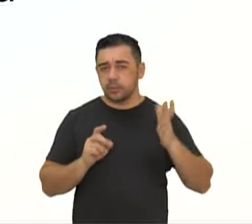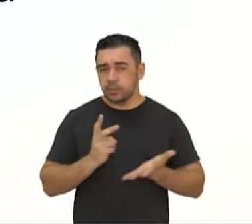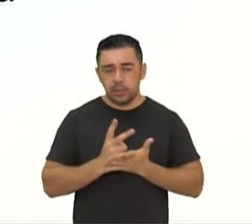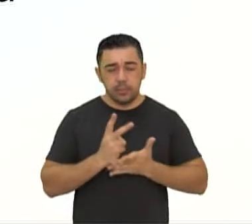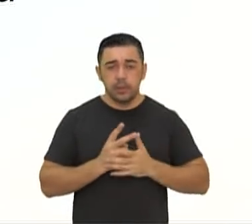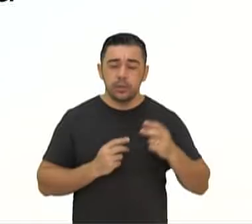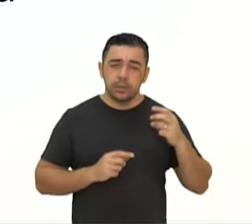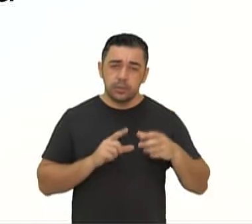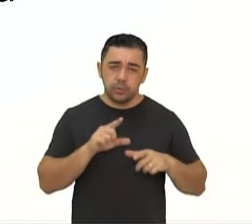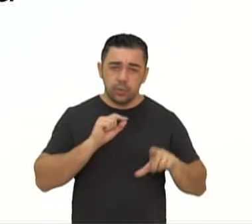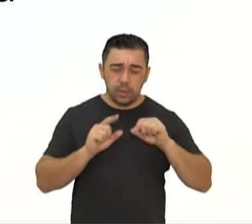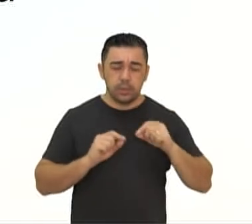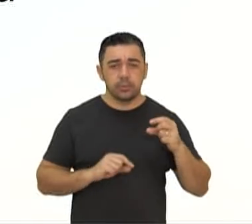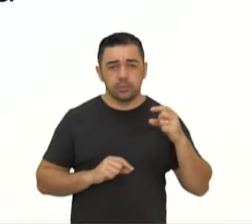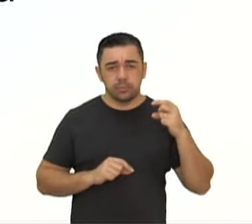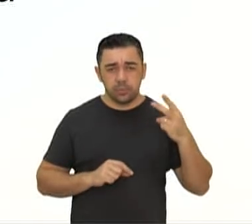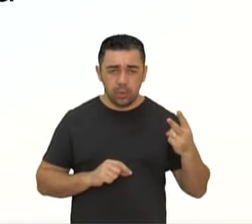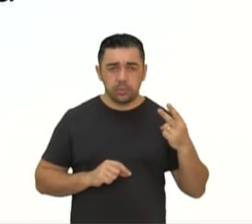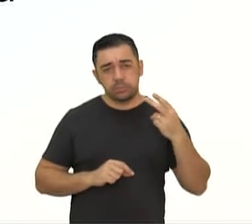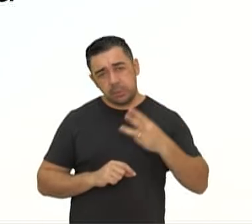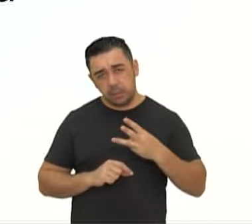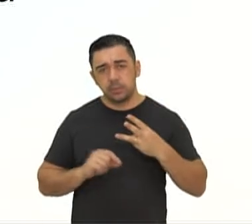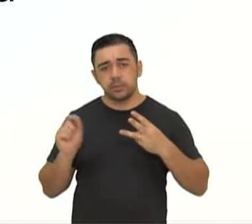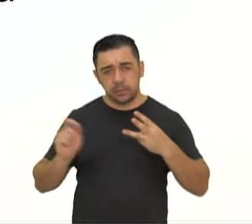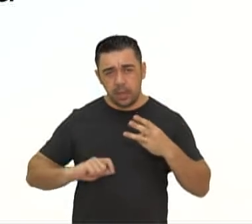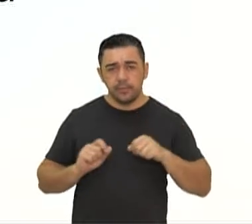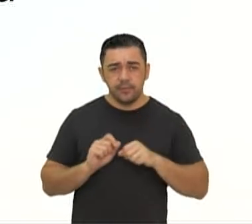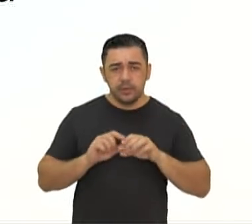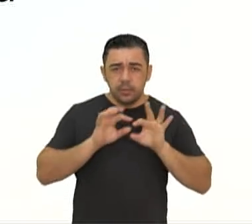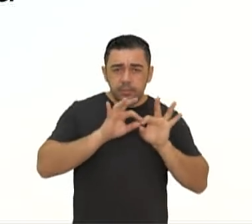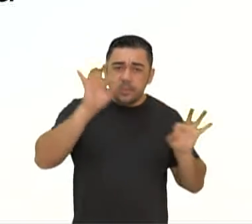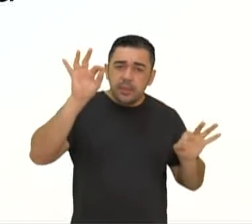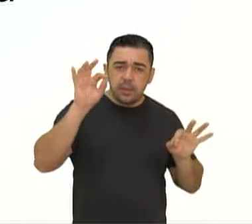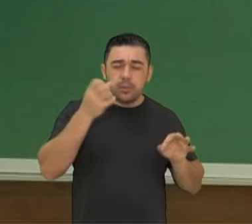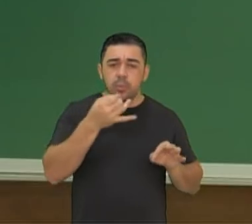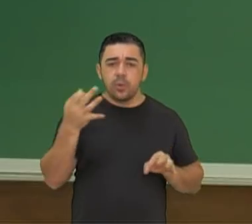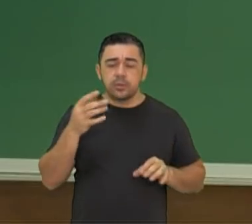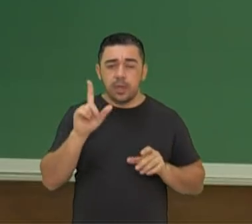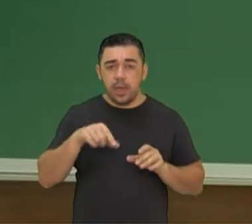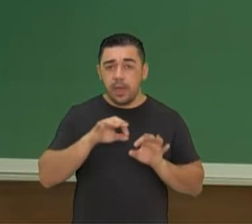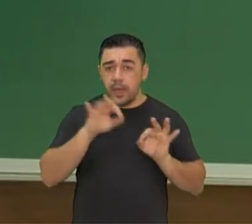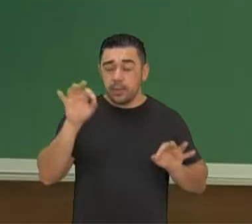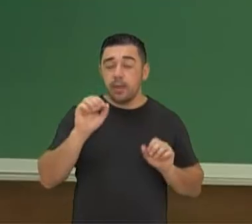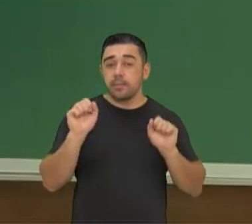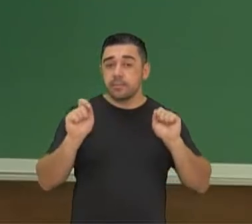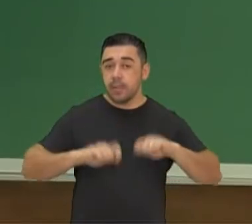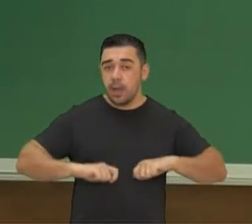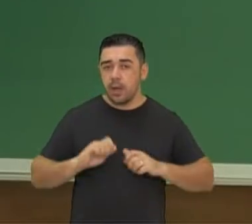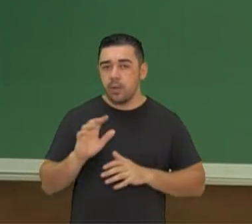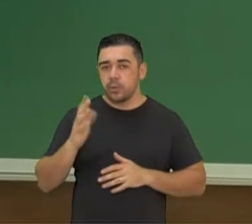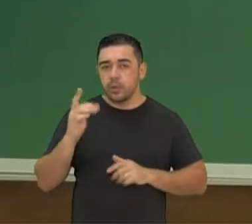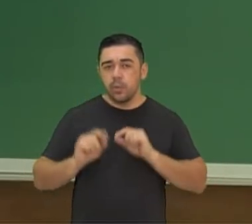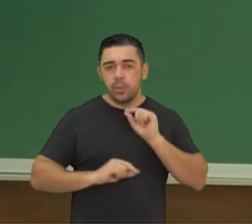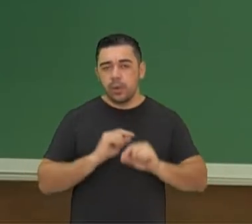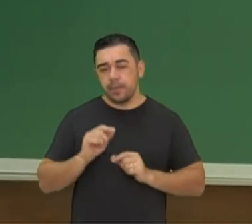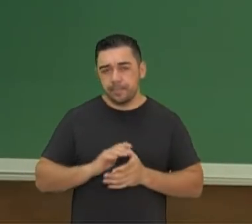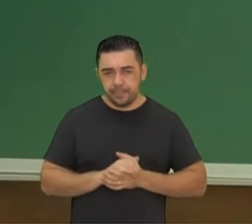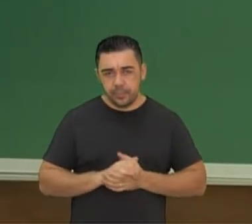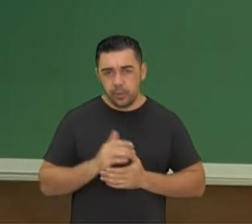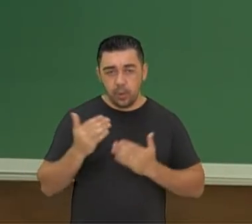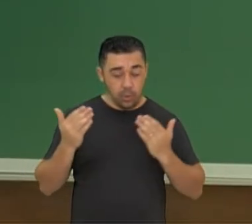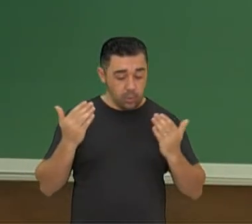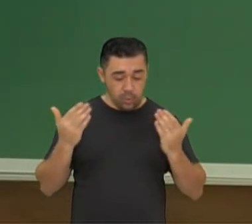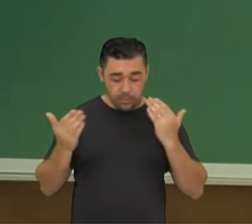2 ou 3 valores de x, estamos projetando um pedaço da reta da equação. Tá? O que pode acontecer é o seguinte, quando você